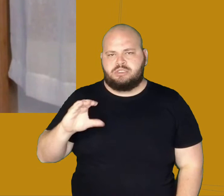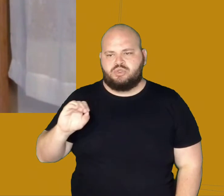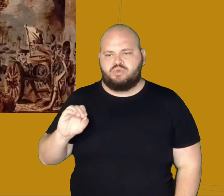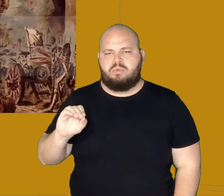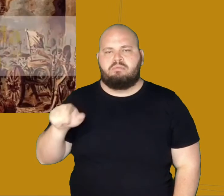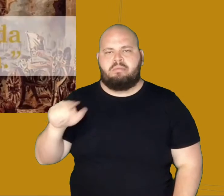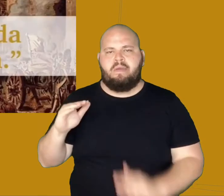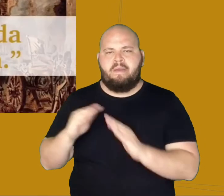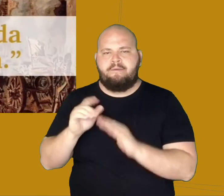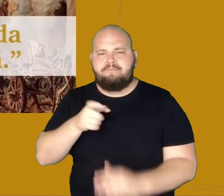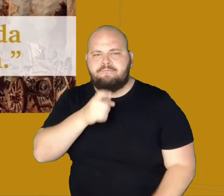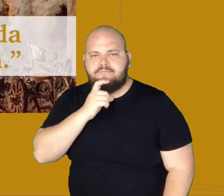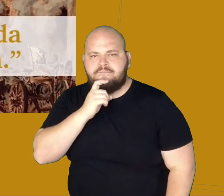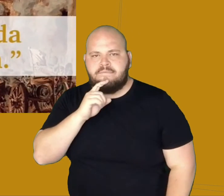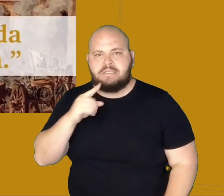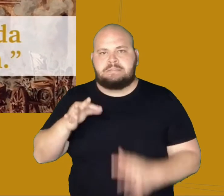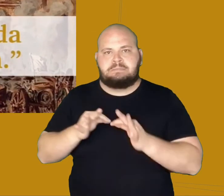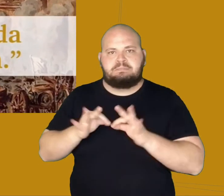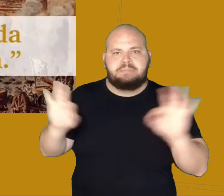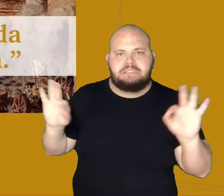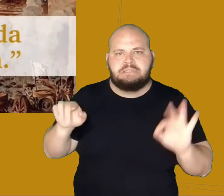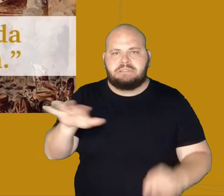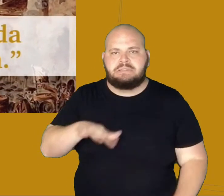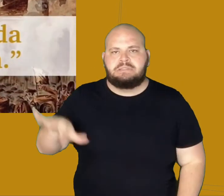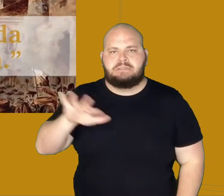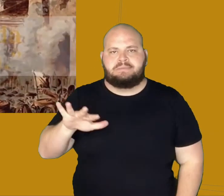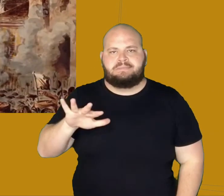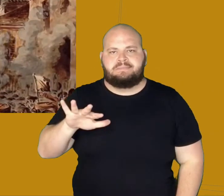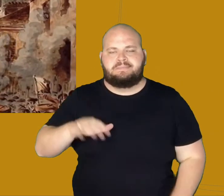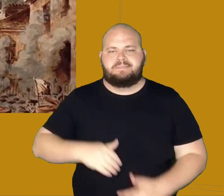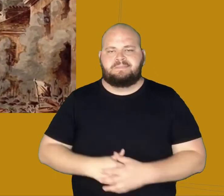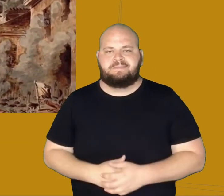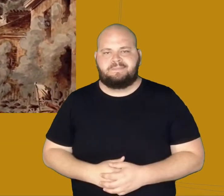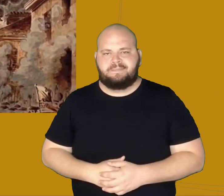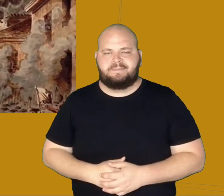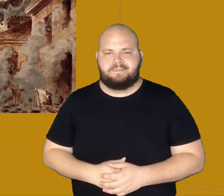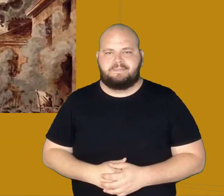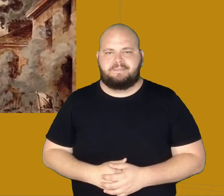Casa Verde, essa bastilha da razão humana.